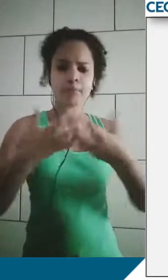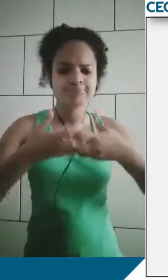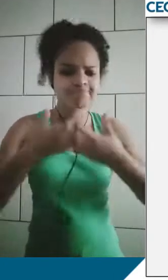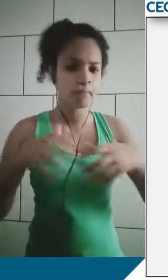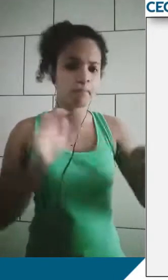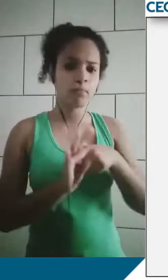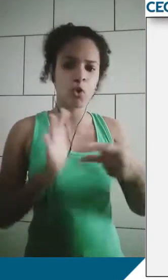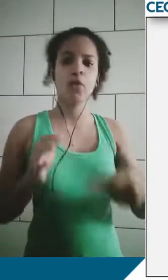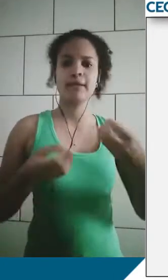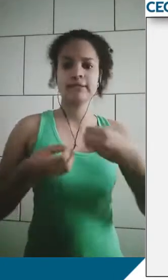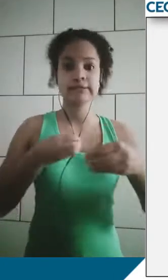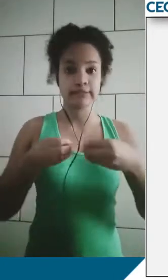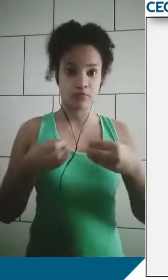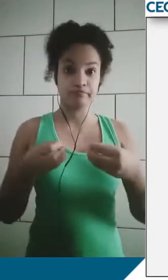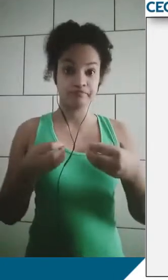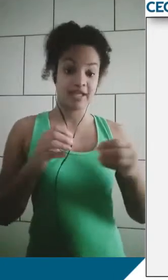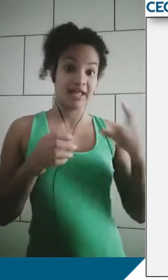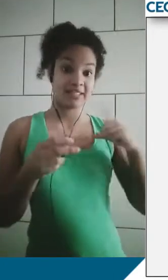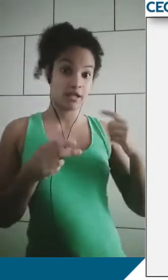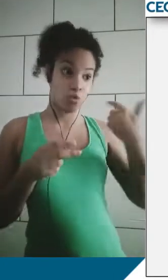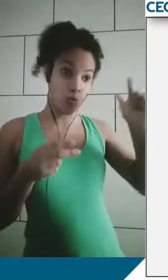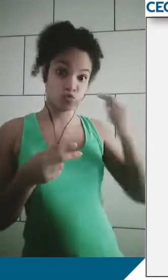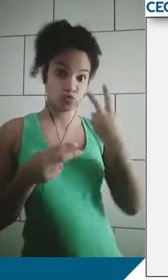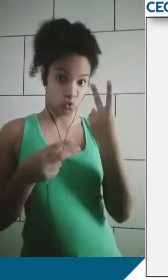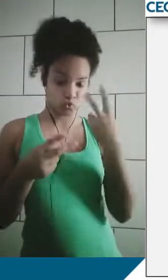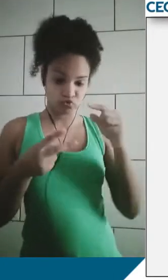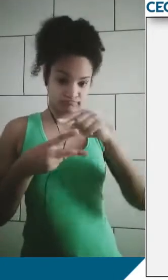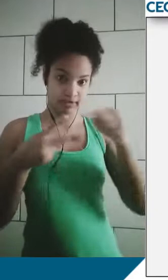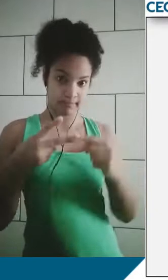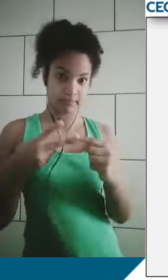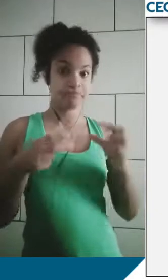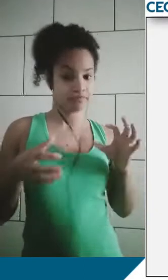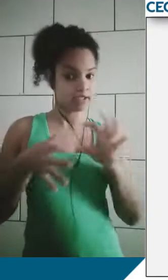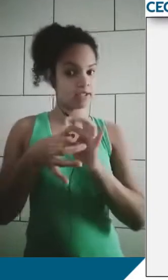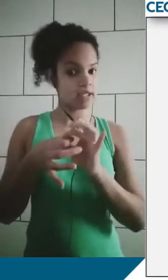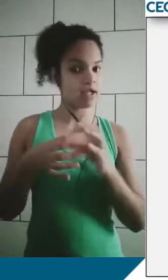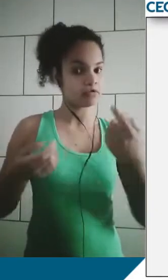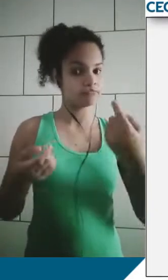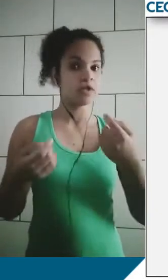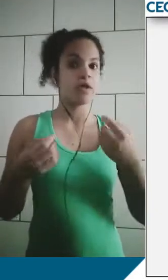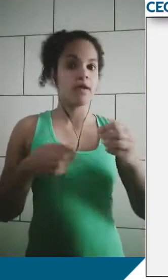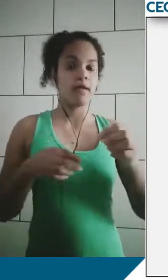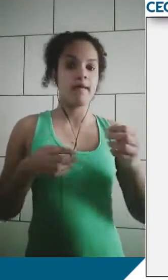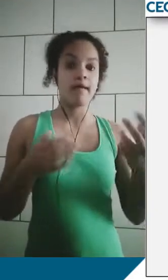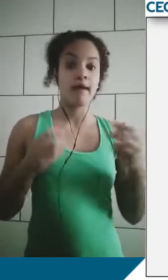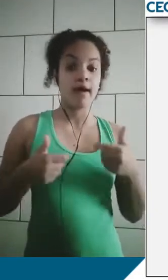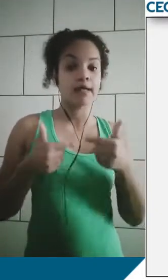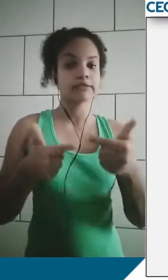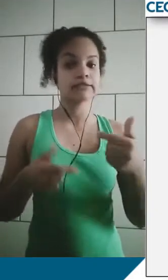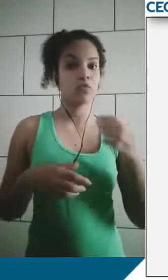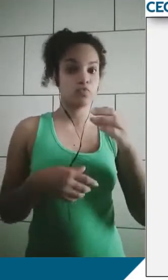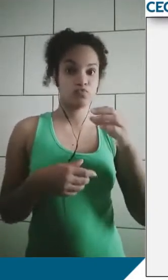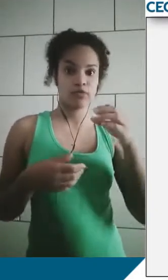celulares? Além da replicação, existem mais dois fenômenos relacionados ao funcionamento dos ácidos nucleicos na